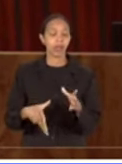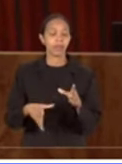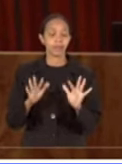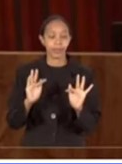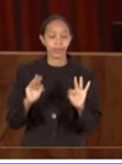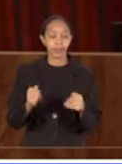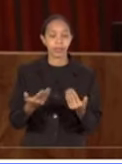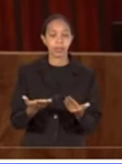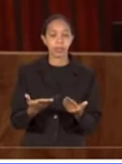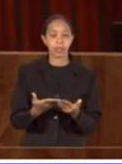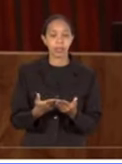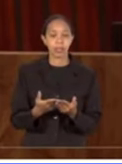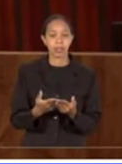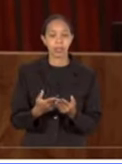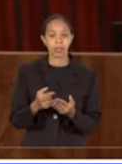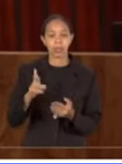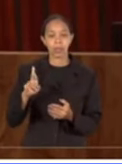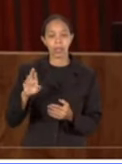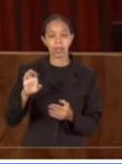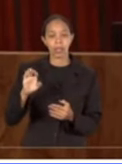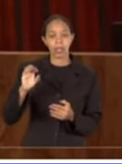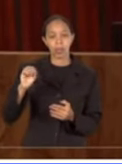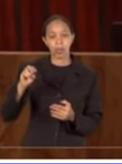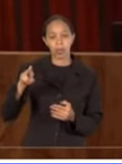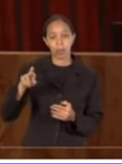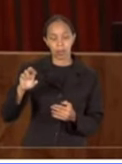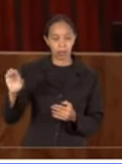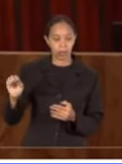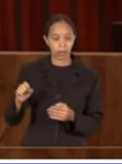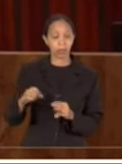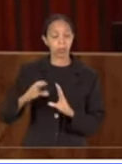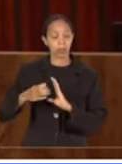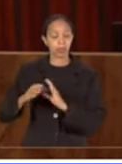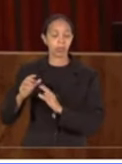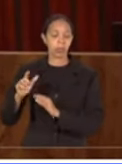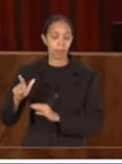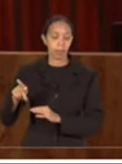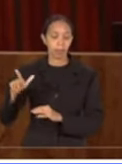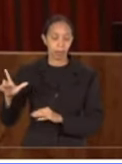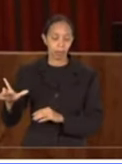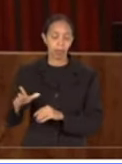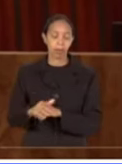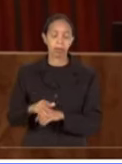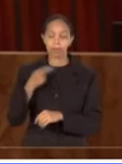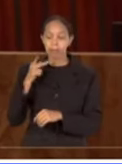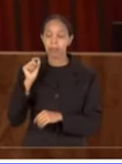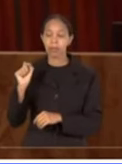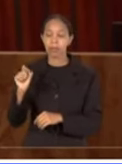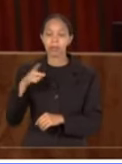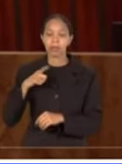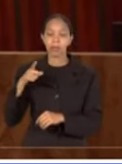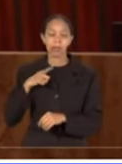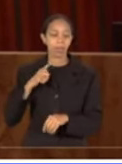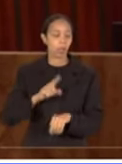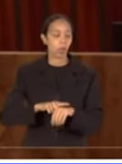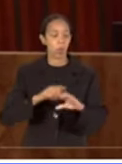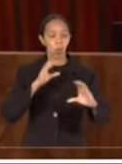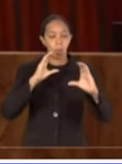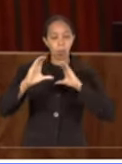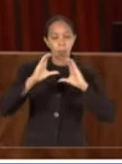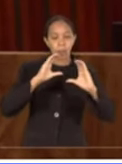conclusão, o recorrente Partido Liberal sustenta que teria havido, nos meios de